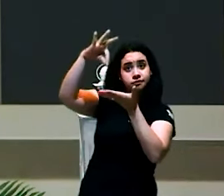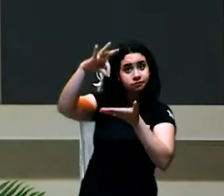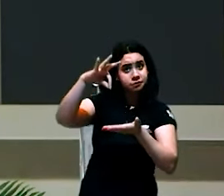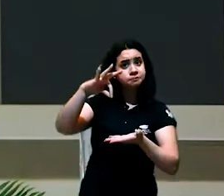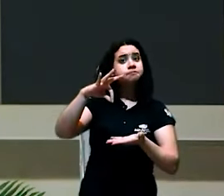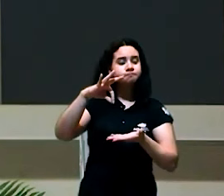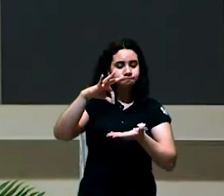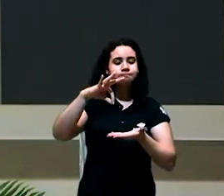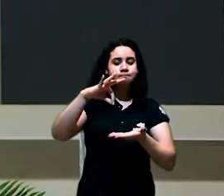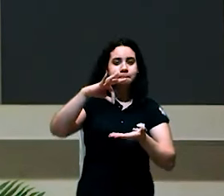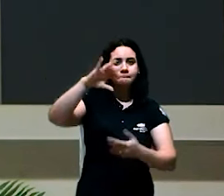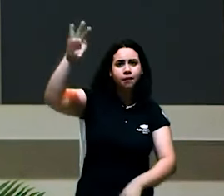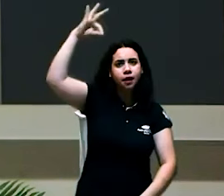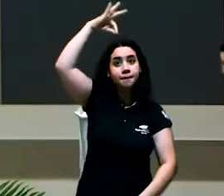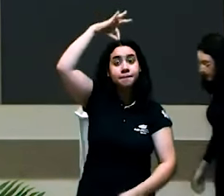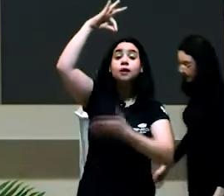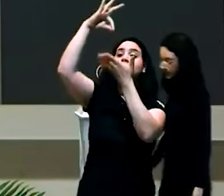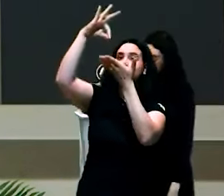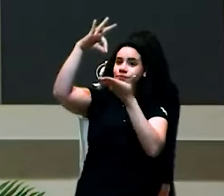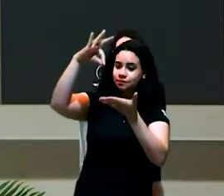Ele está aqui nesta noite.